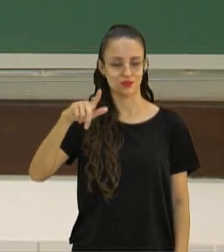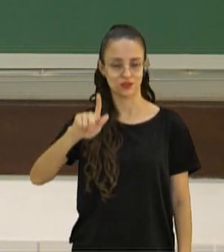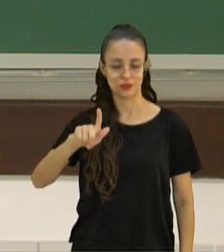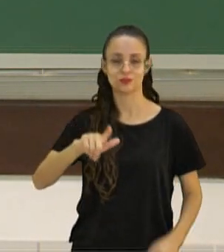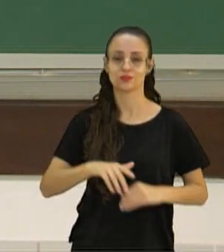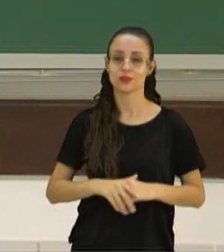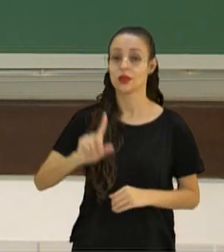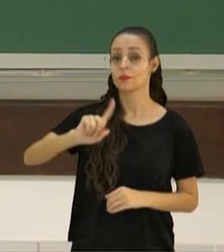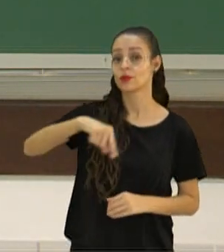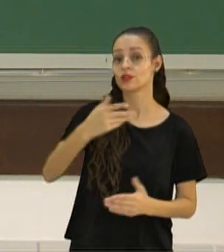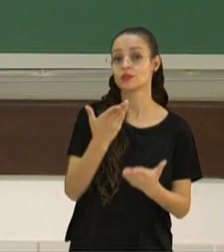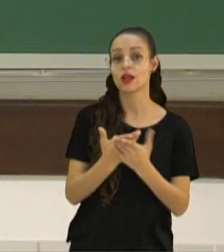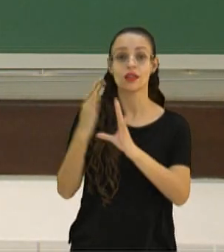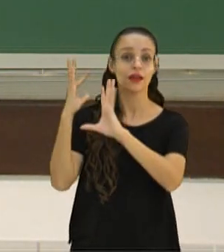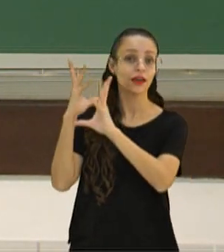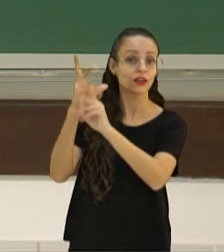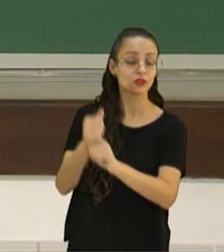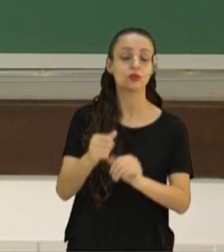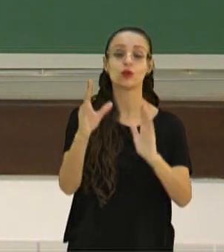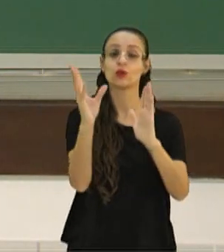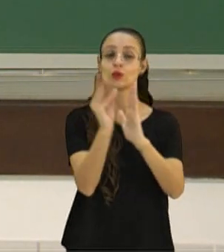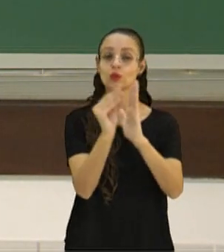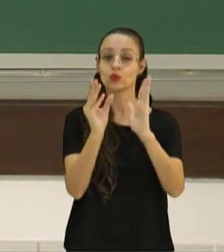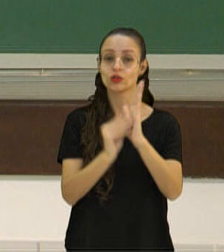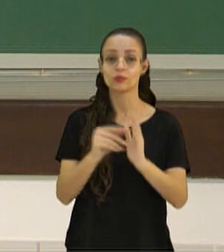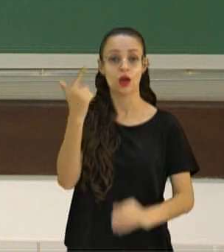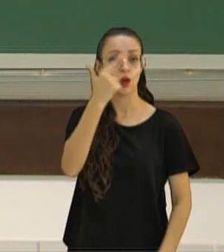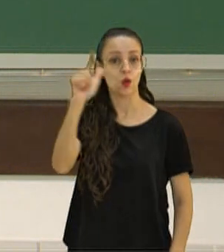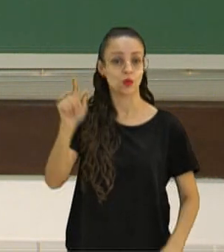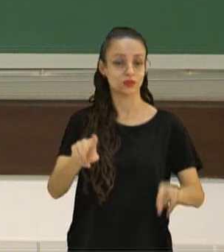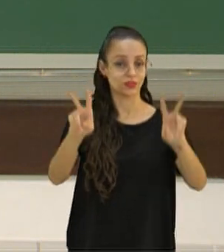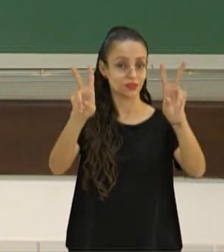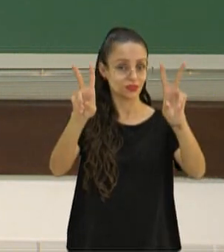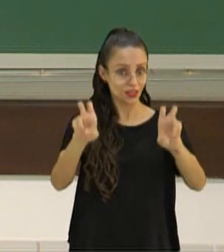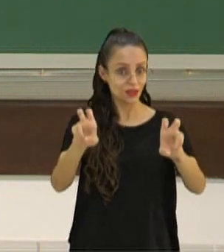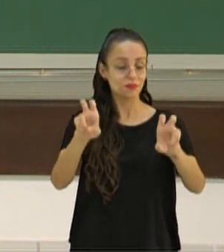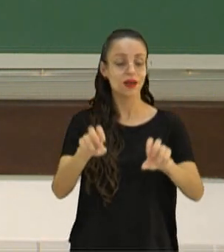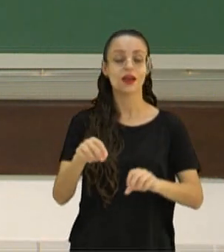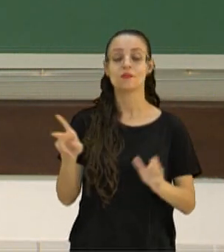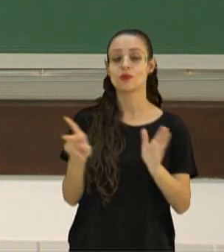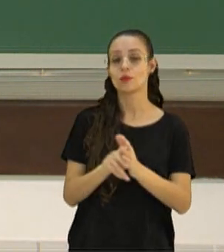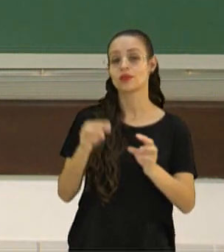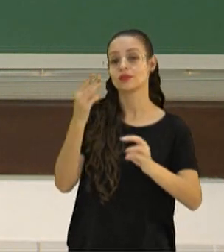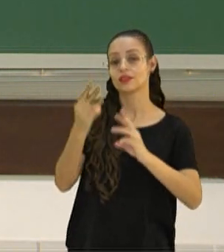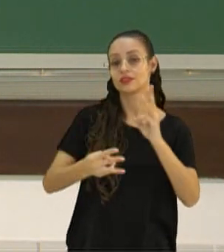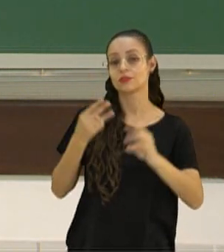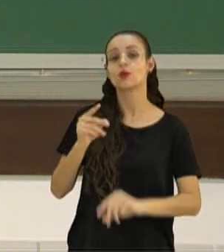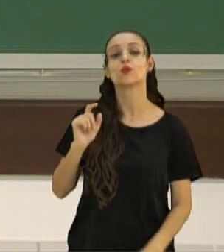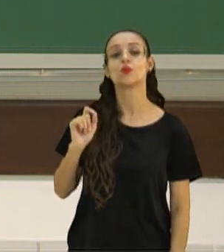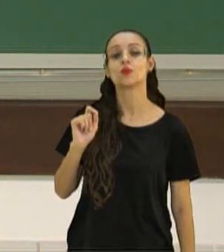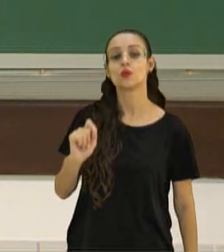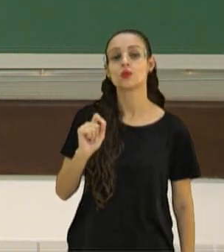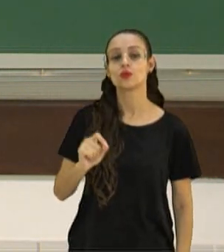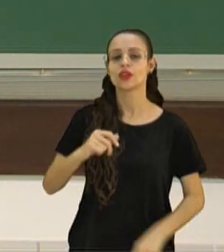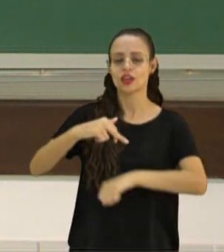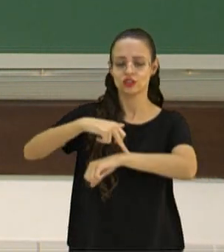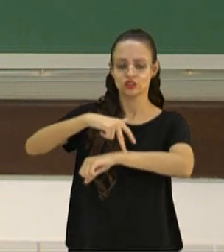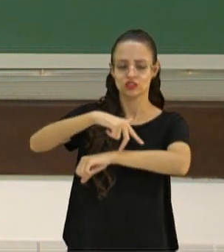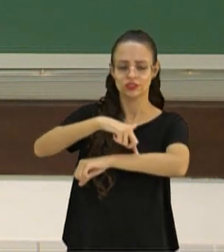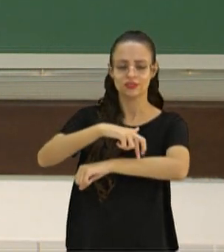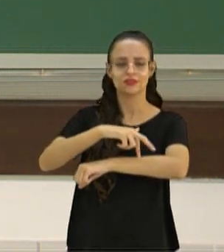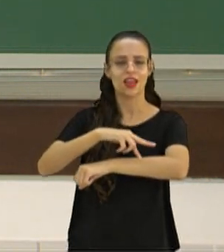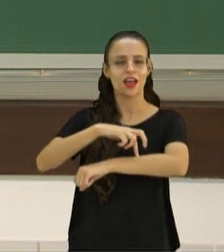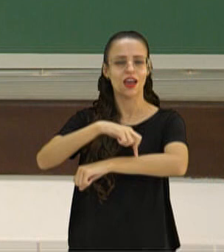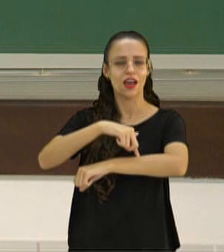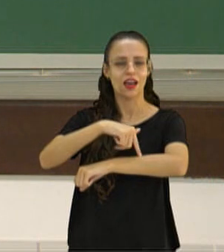RPG. A aula que vem nós retomamos o conteúdo de outra temática do nosso trimestre, né, que foram as ginásticas, né, as